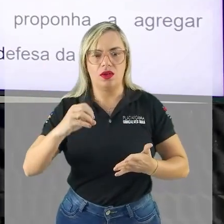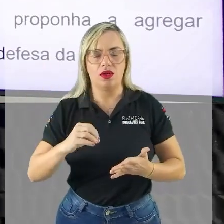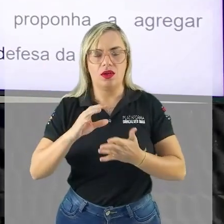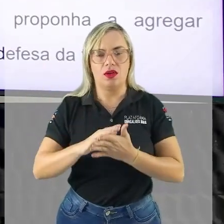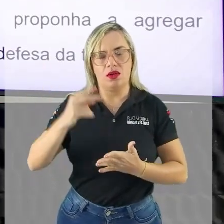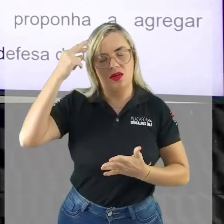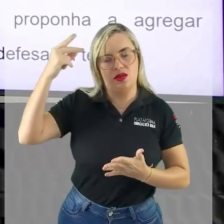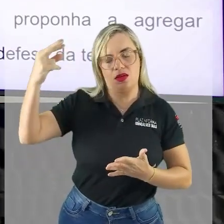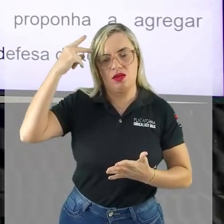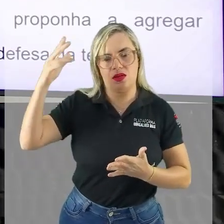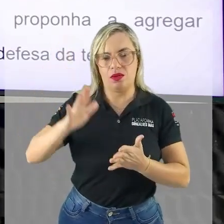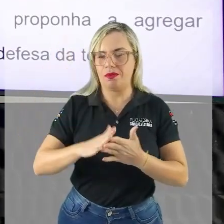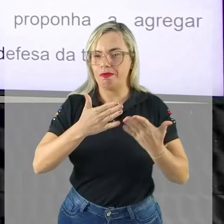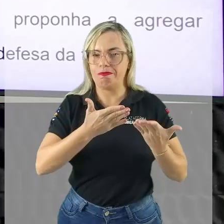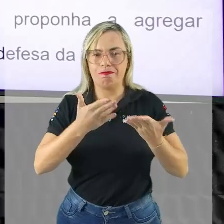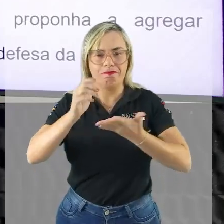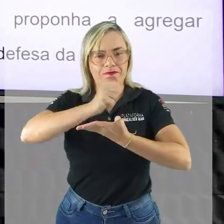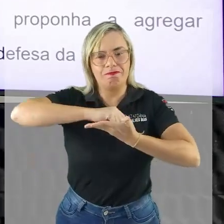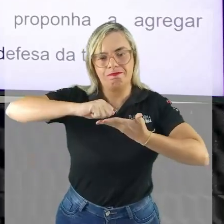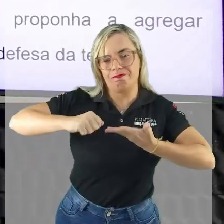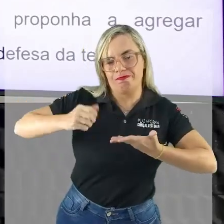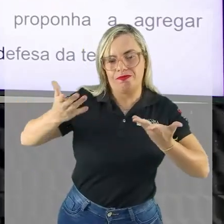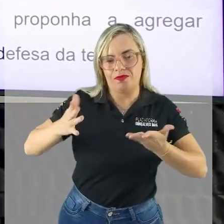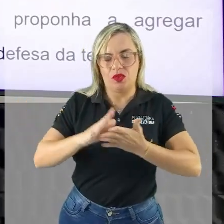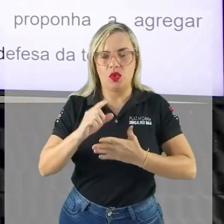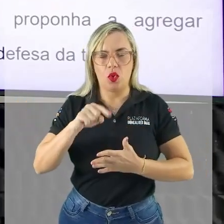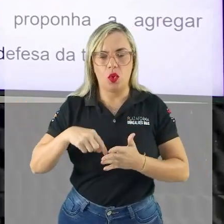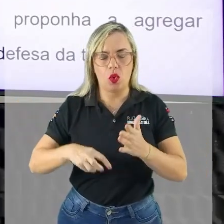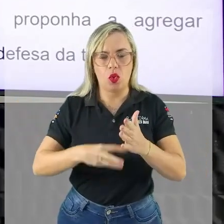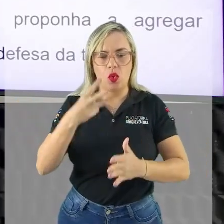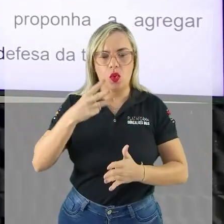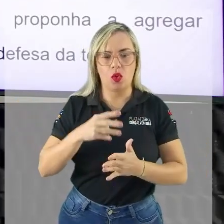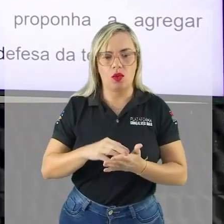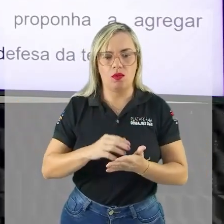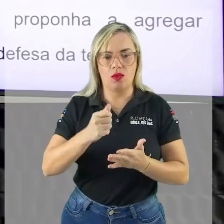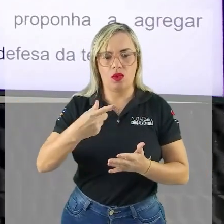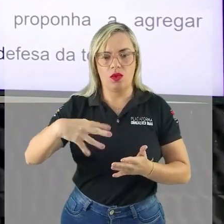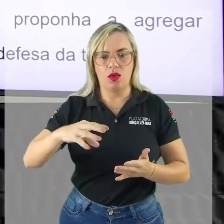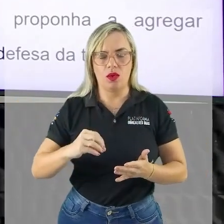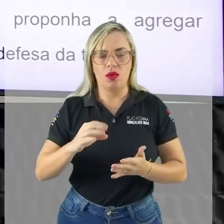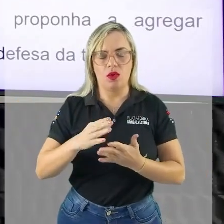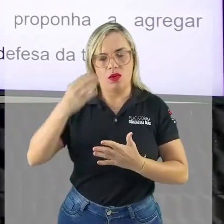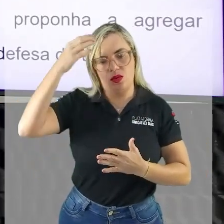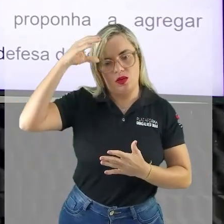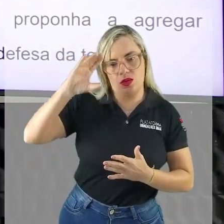muito bem-vindas, tá bom? Outro ponto, alusão cultural.